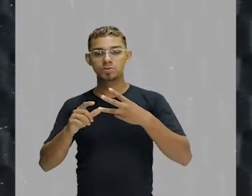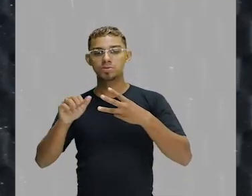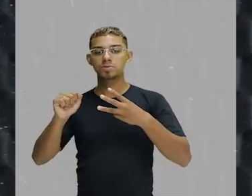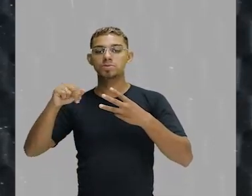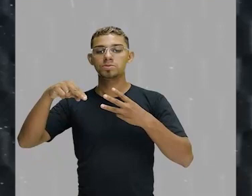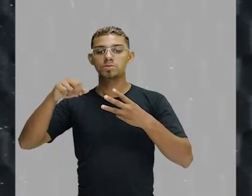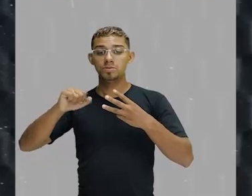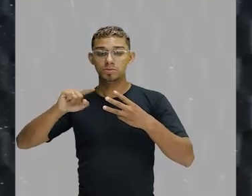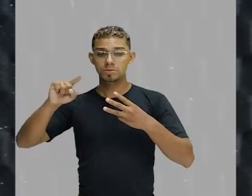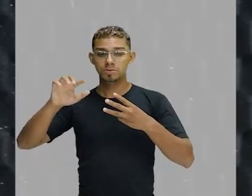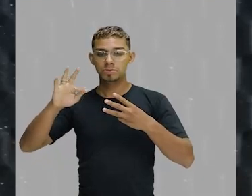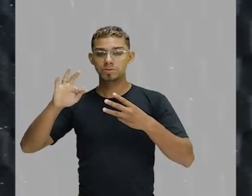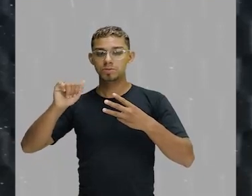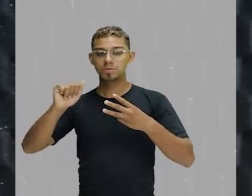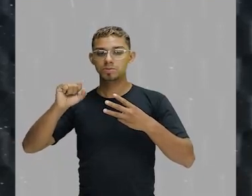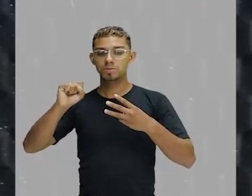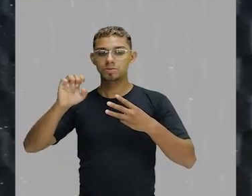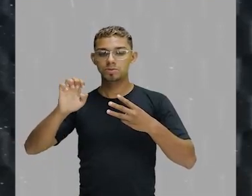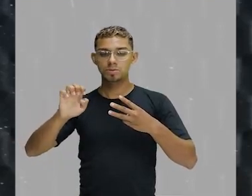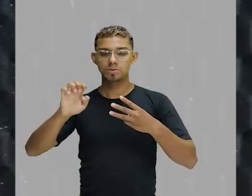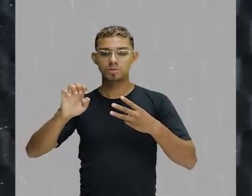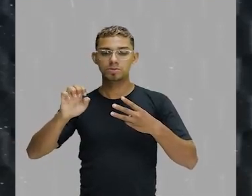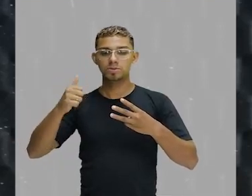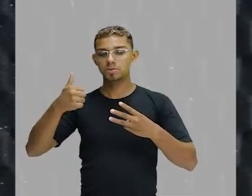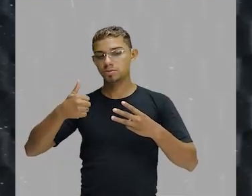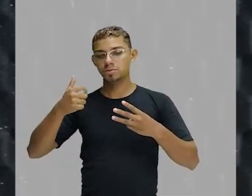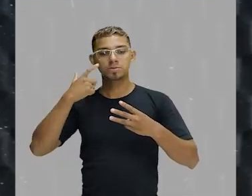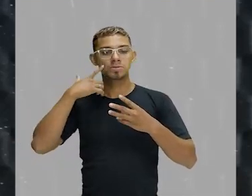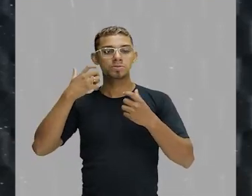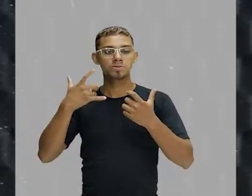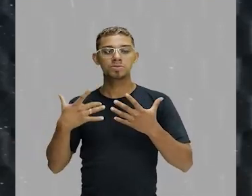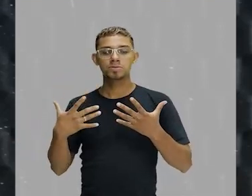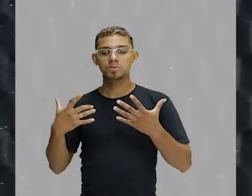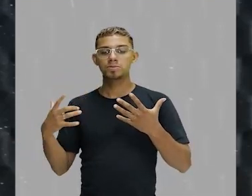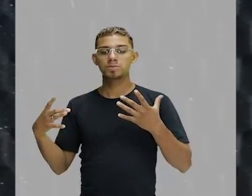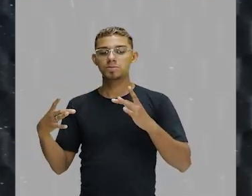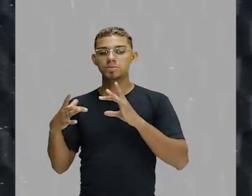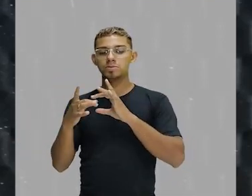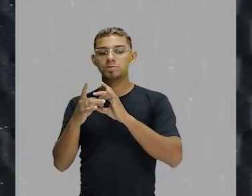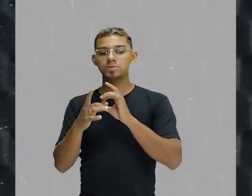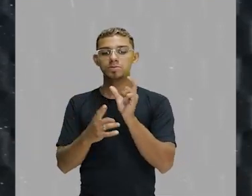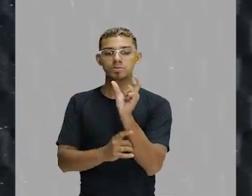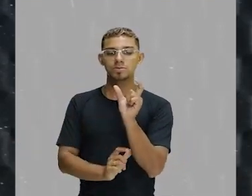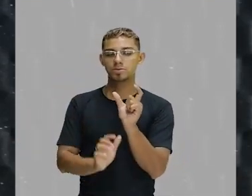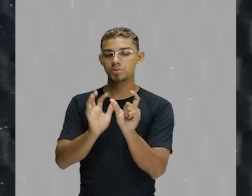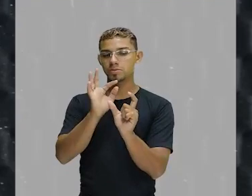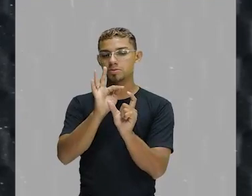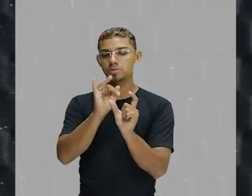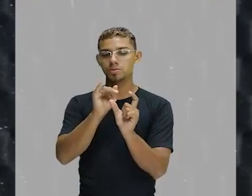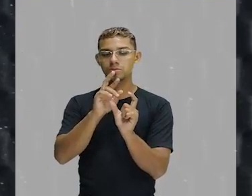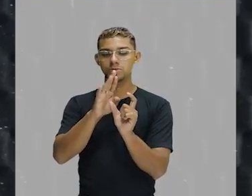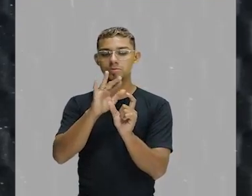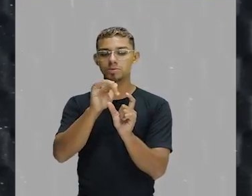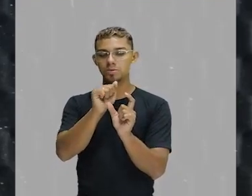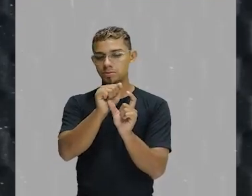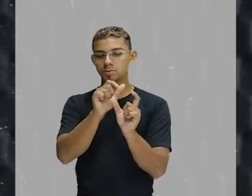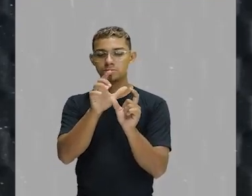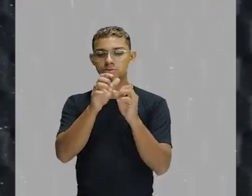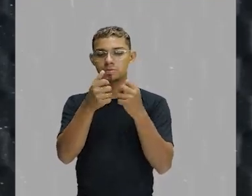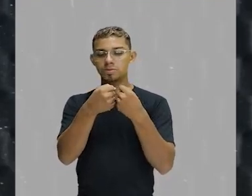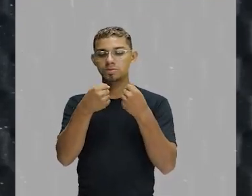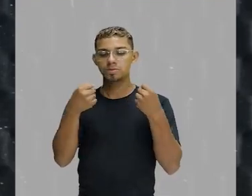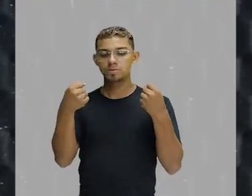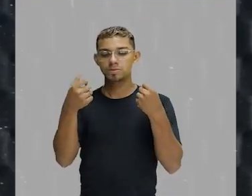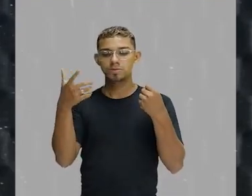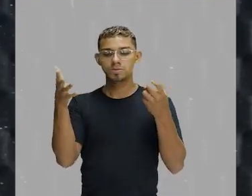a anáfase. Cada cromossomo, como ele está ligado a fibras do fuso, eles vão começar a ser